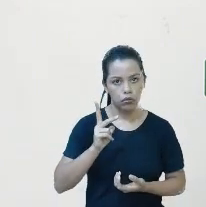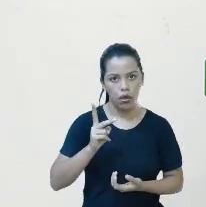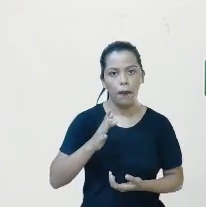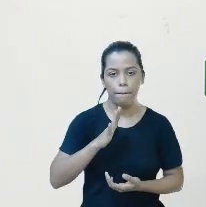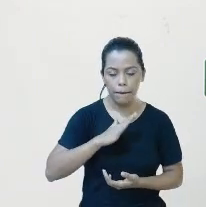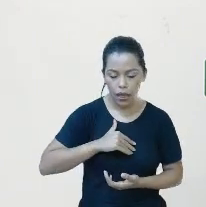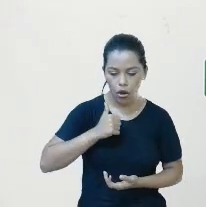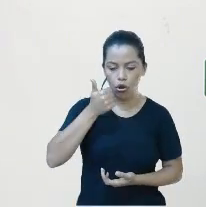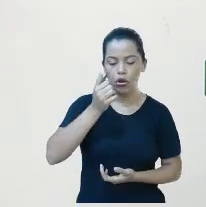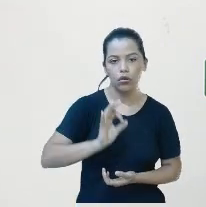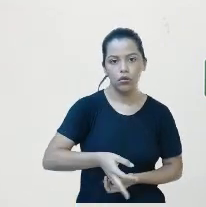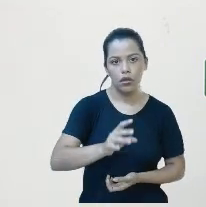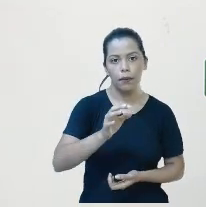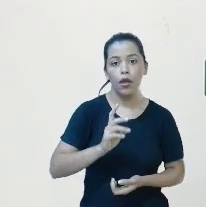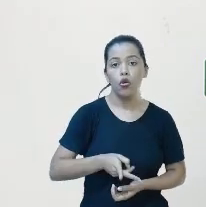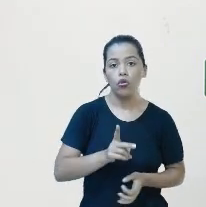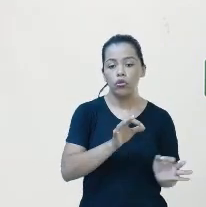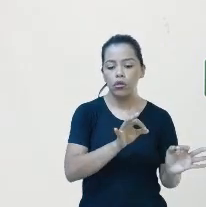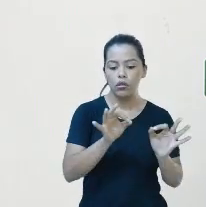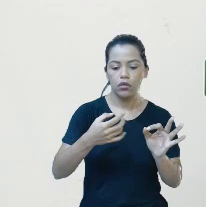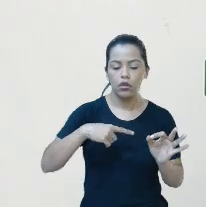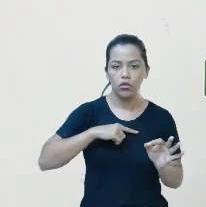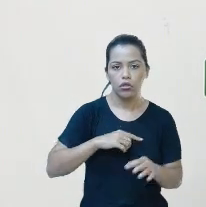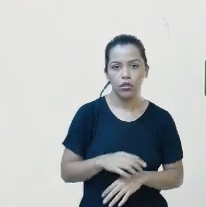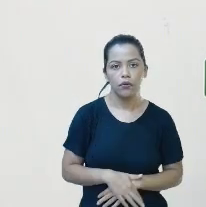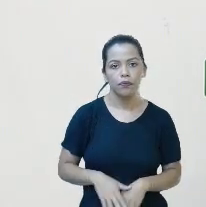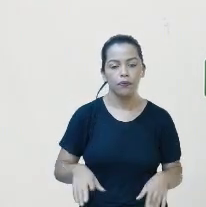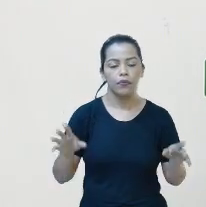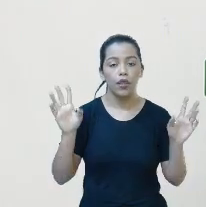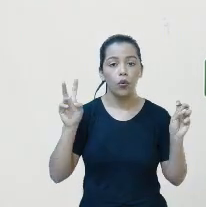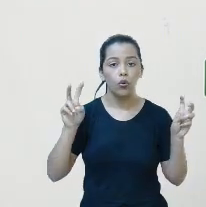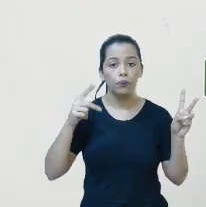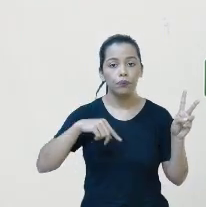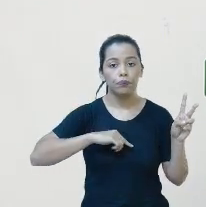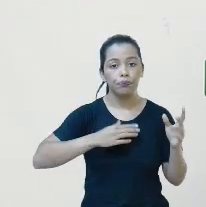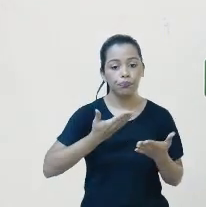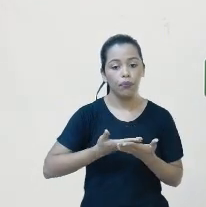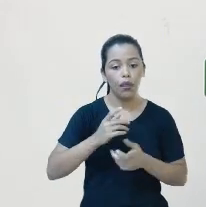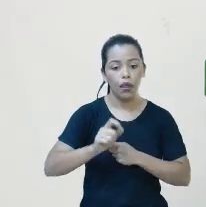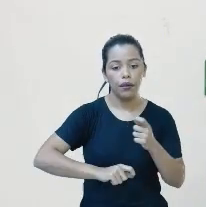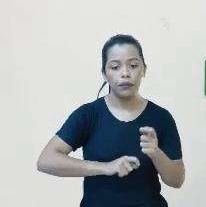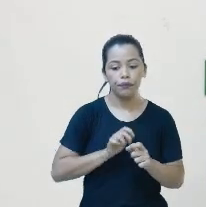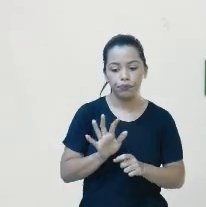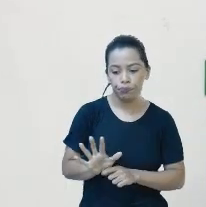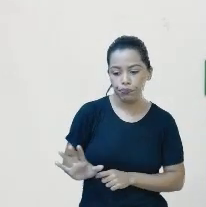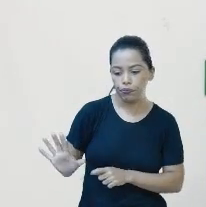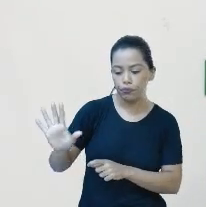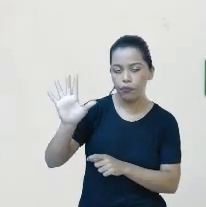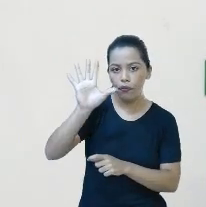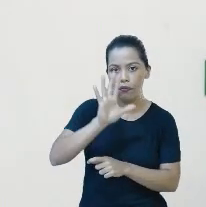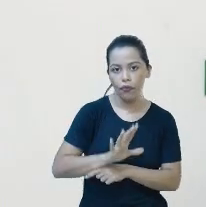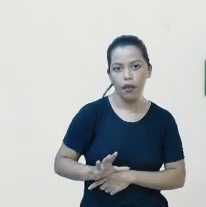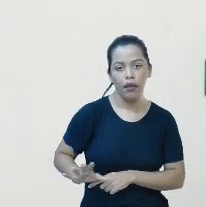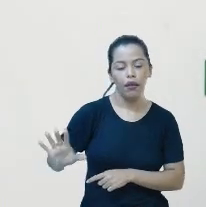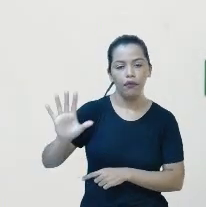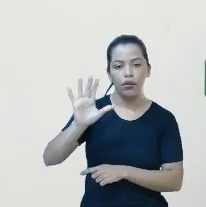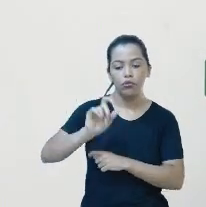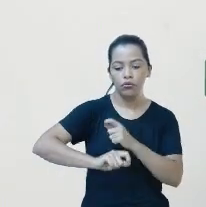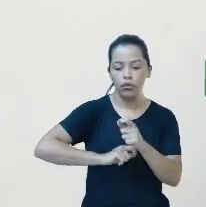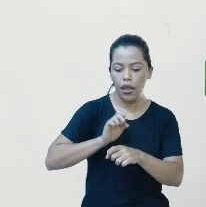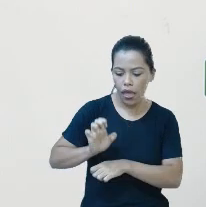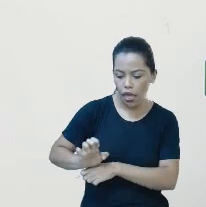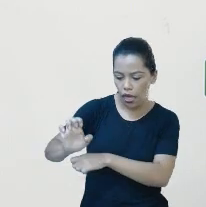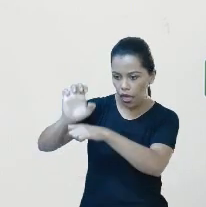Continue nos assistindo, tá certo? O tema da nossa aula de hoje é mapeando regiões brasileiras. Você